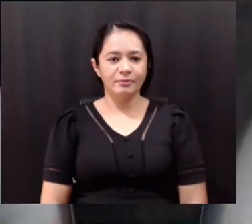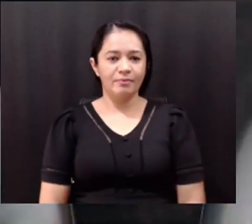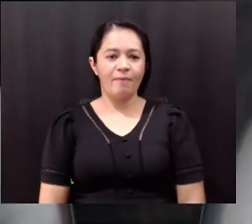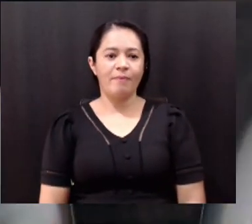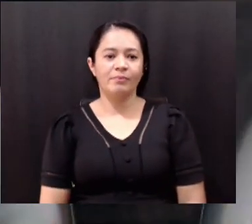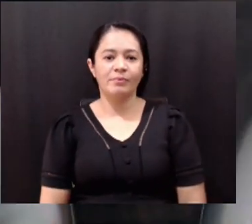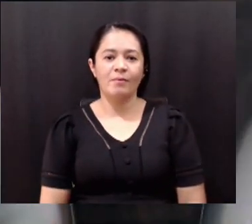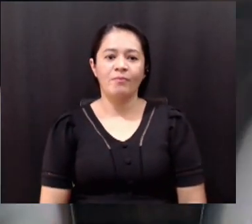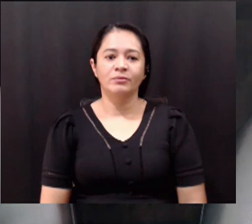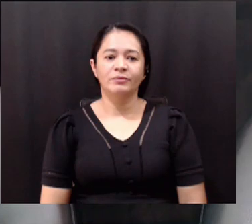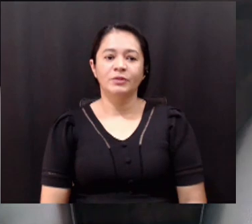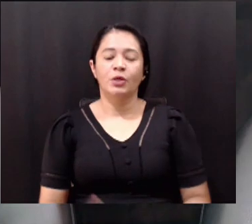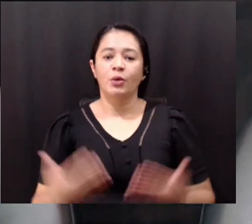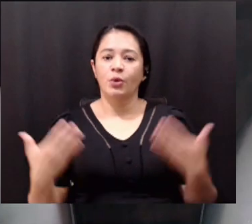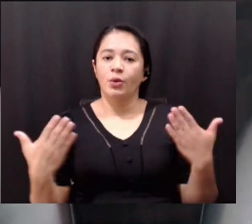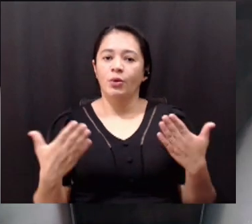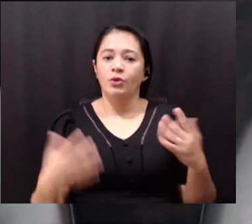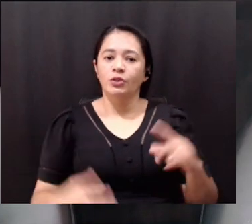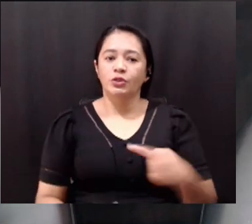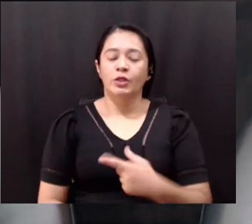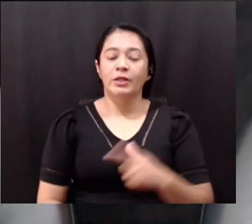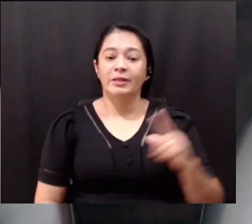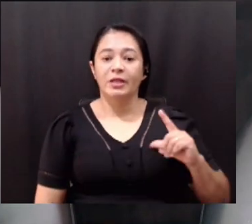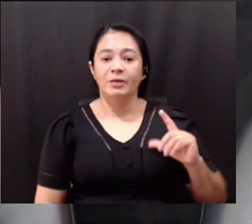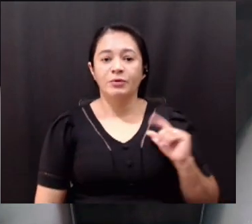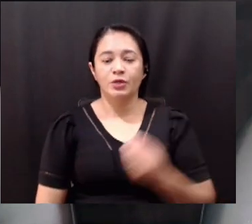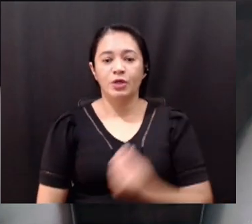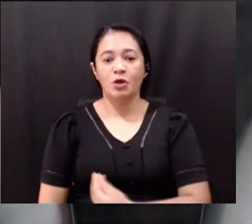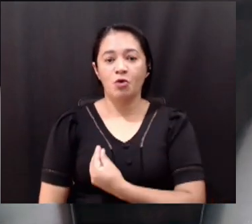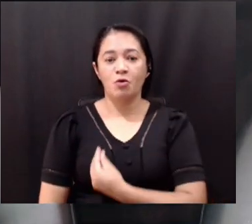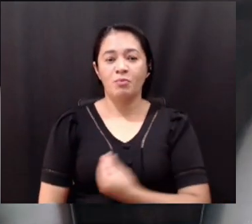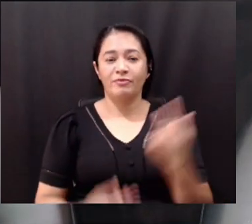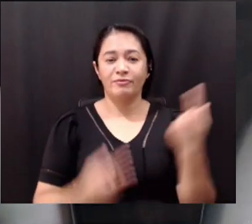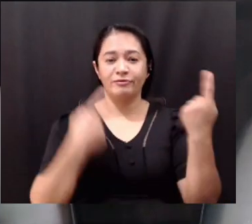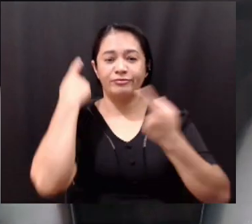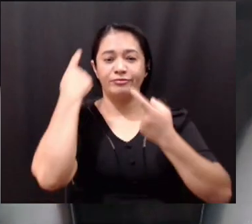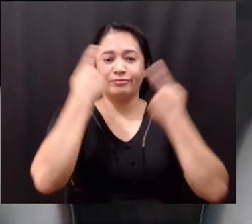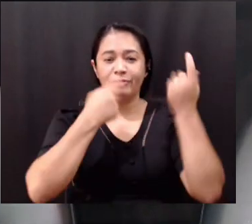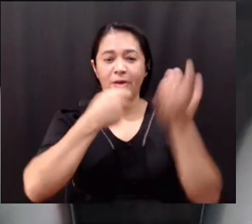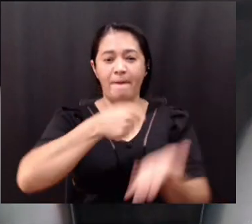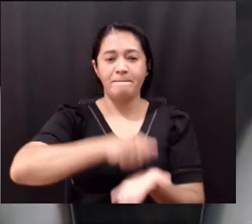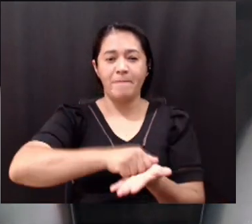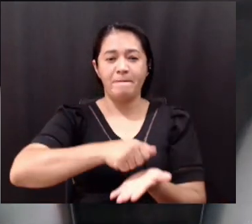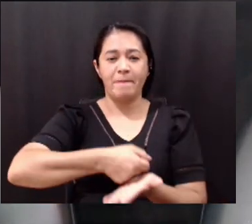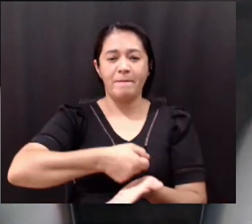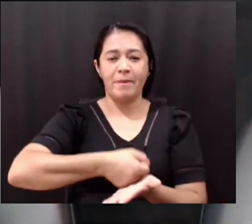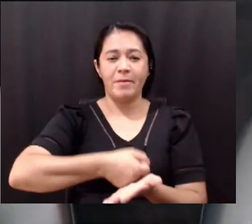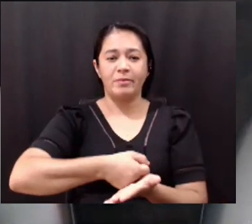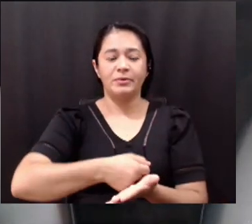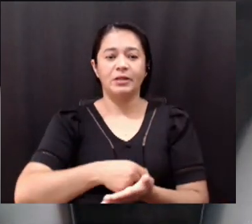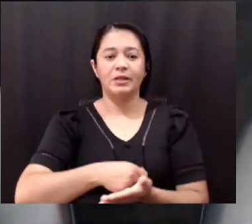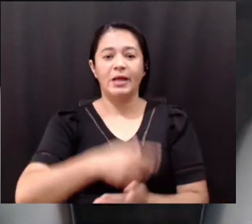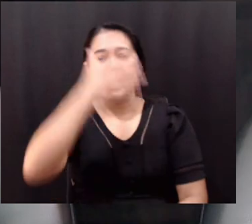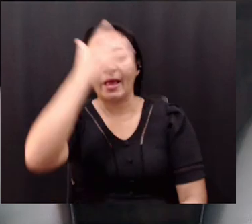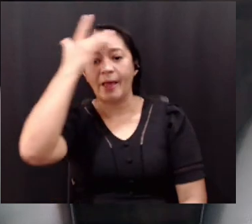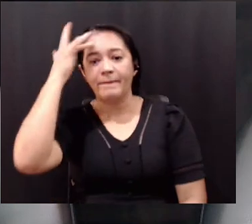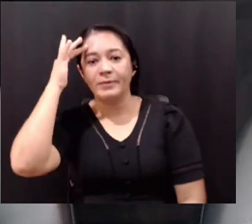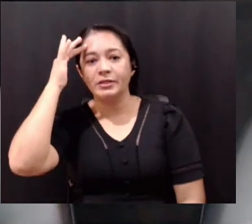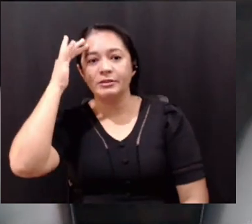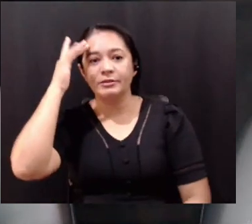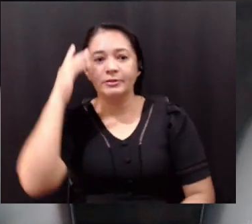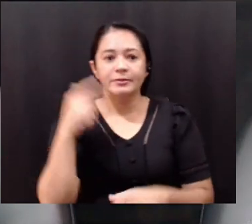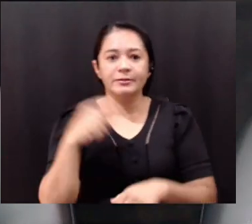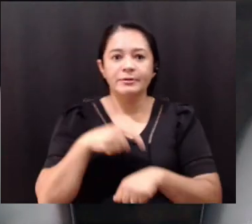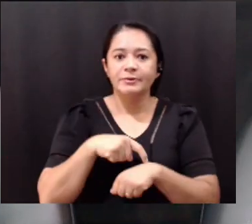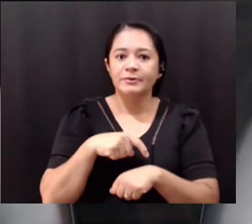como a gente tem uma vida muito atribulada e com muitas cobranças, né? Então, a pessoa encontrar aquele tempo de